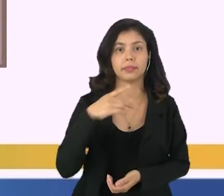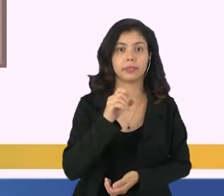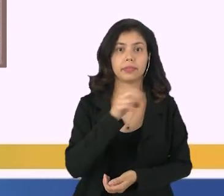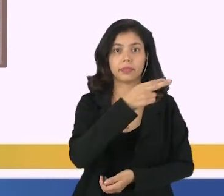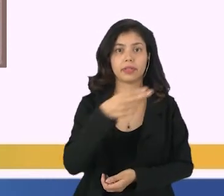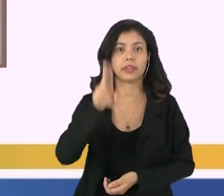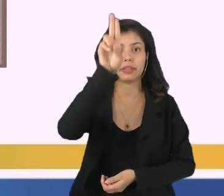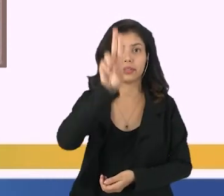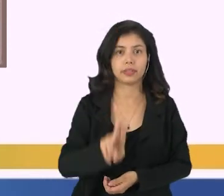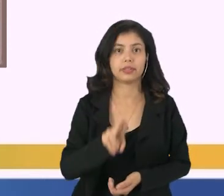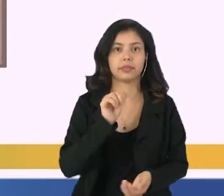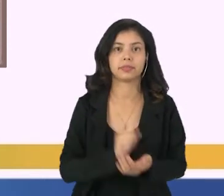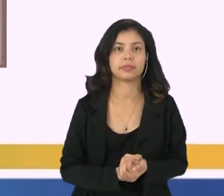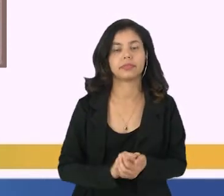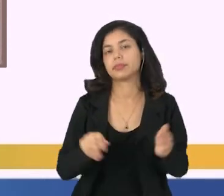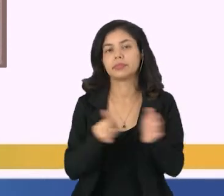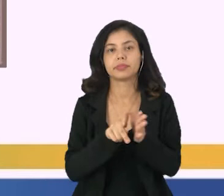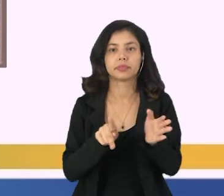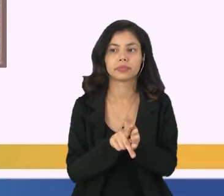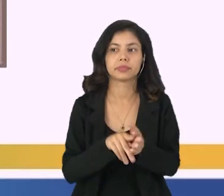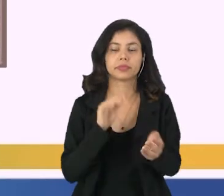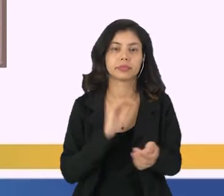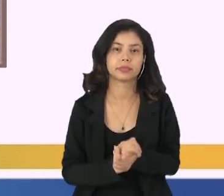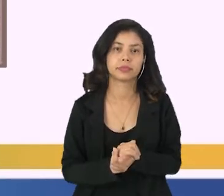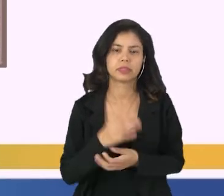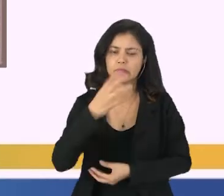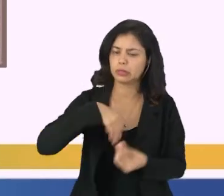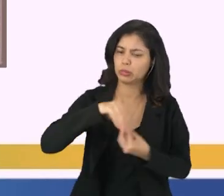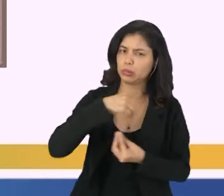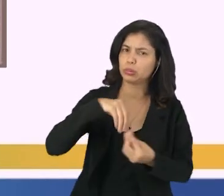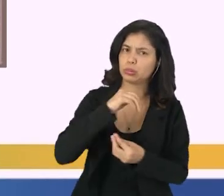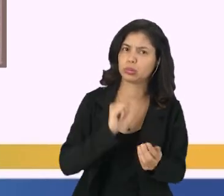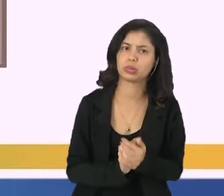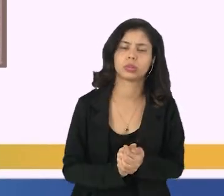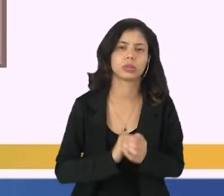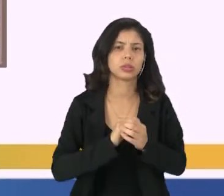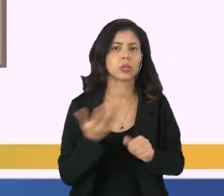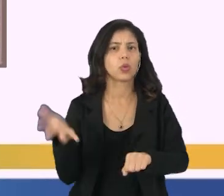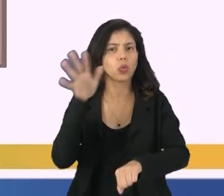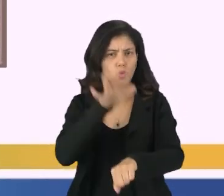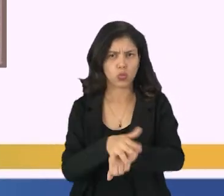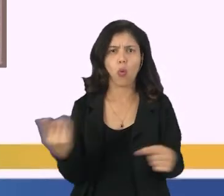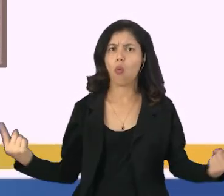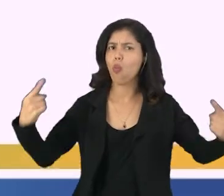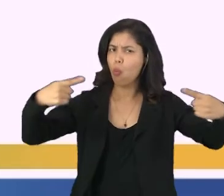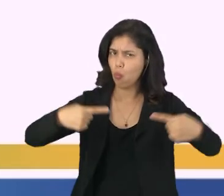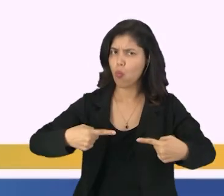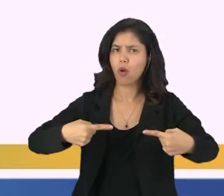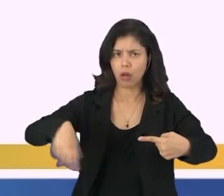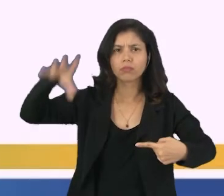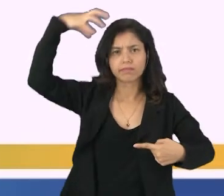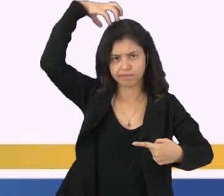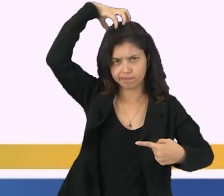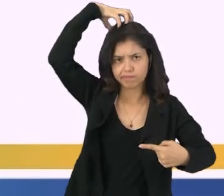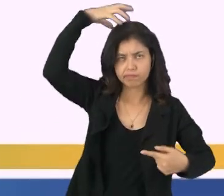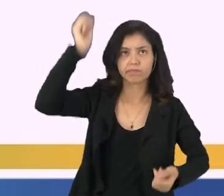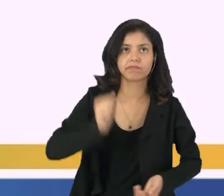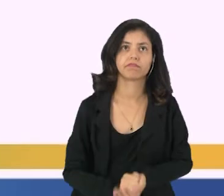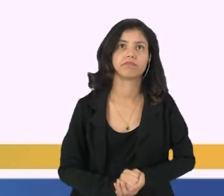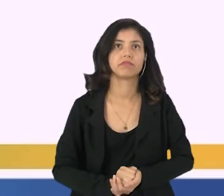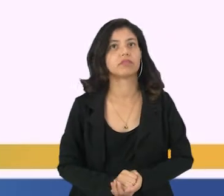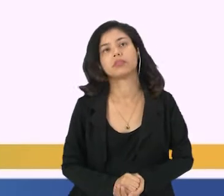religiosos, em processos de rebeliões aí coloniais, tá? Em rebeliões aí contra a coroa, ok,